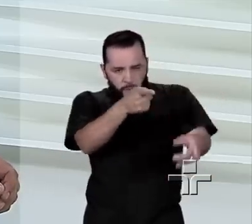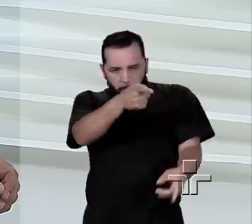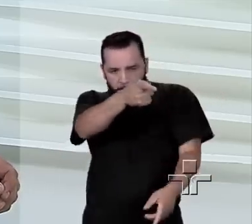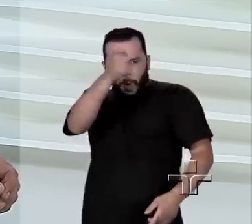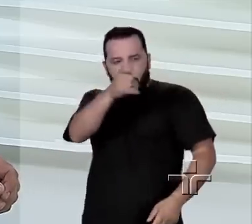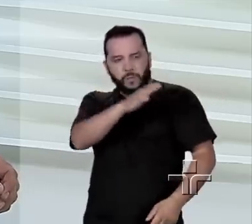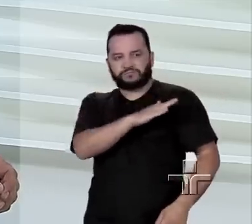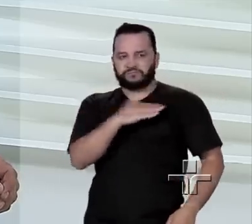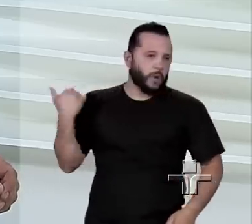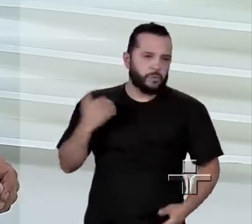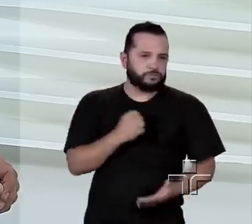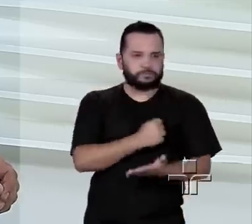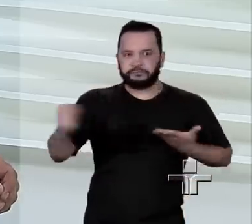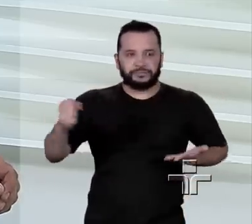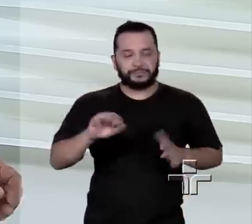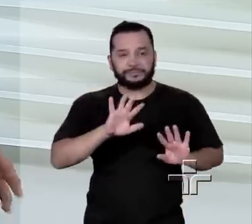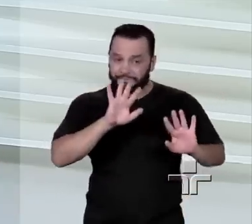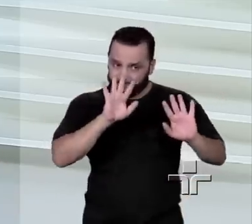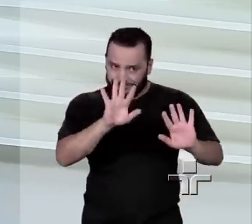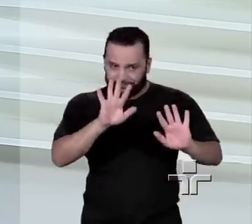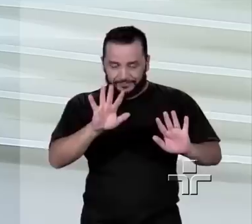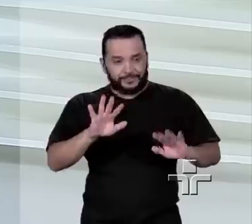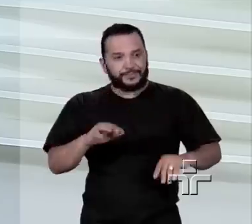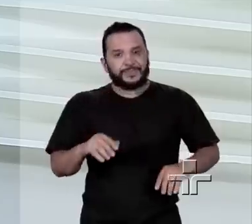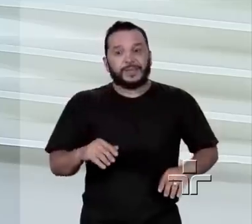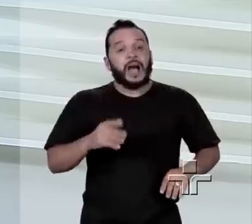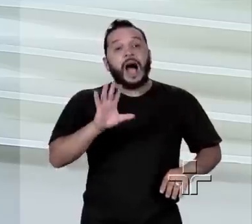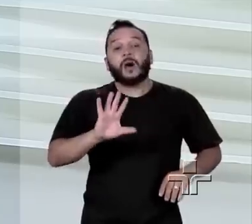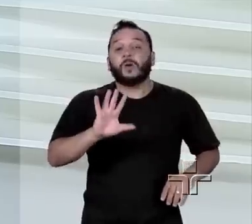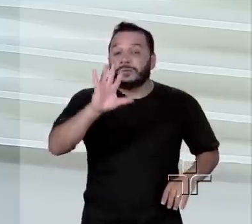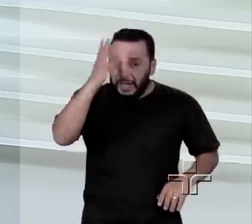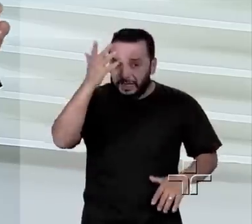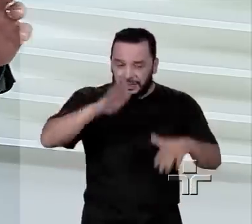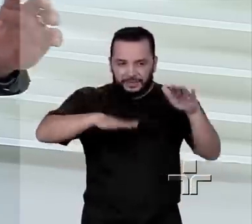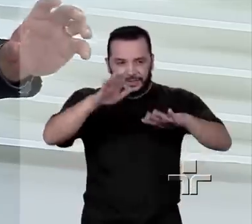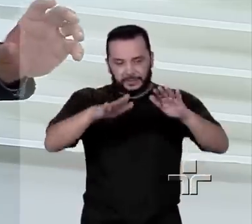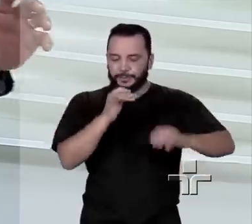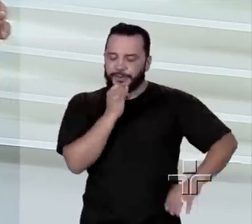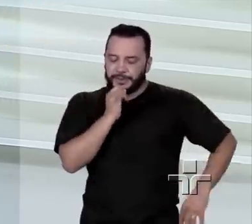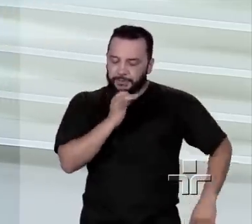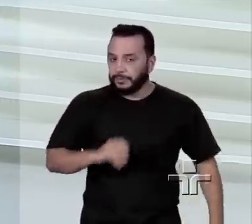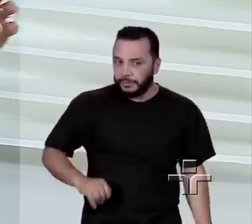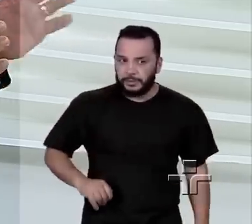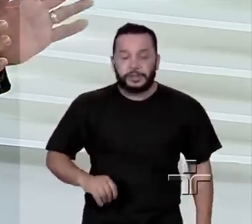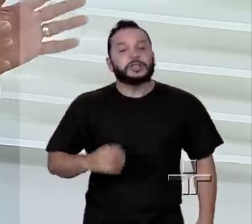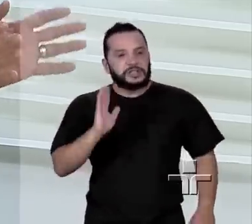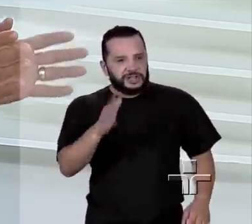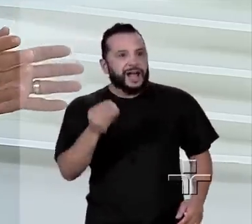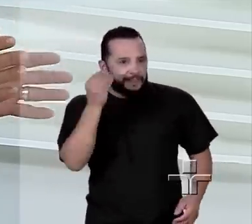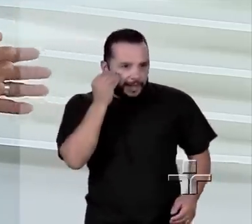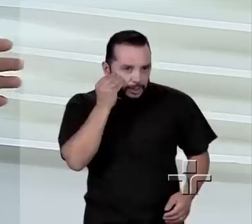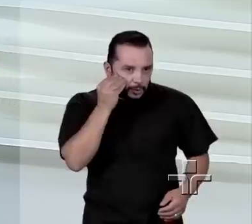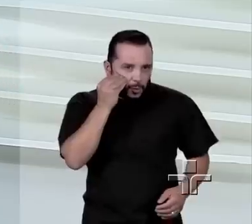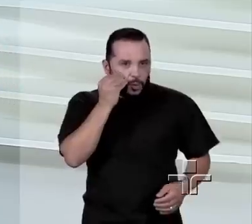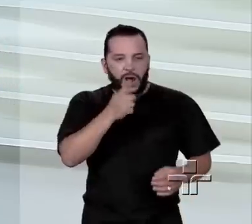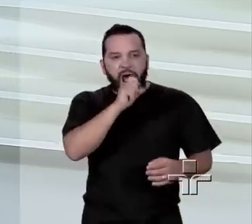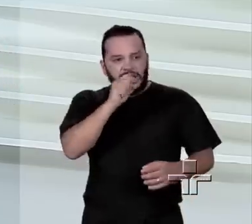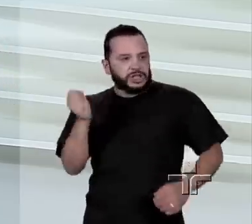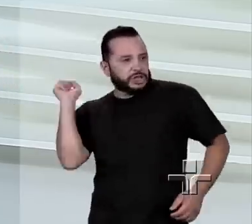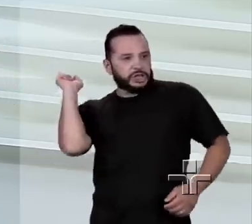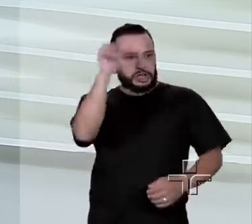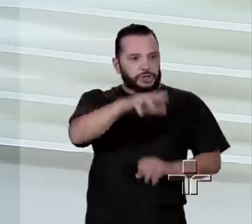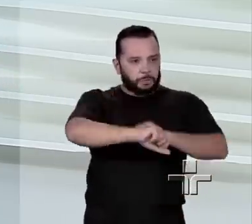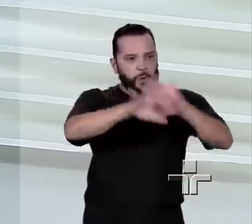de comprometimento tecnicamente? É você ter circunstâncias onde toda essa gradação do uso da